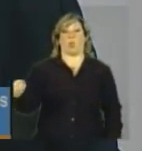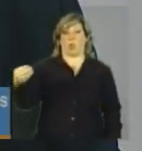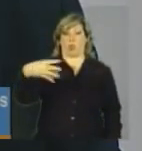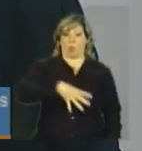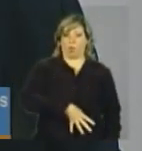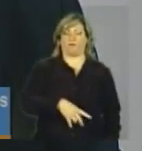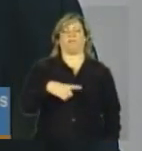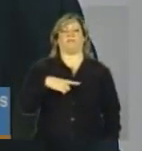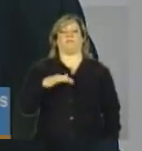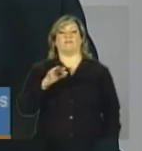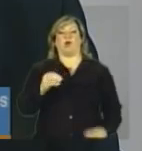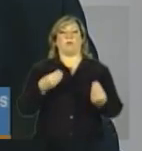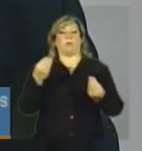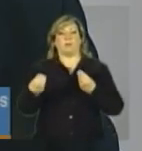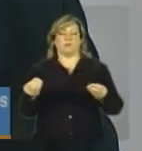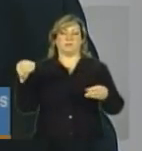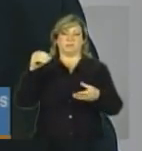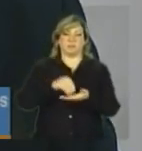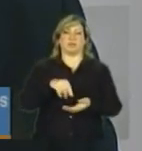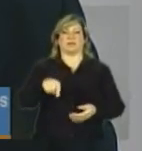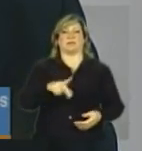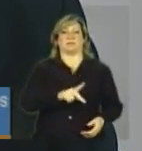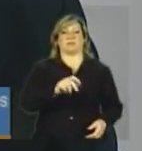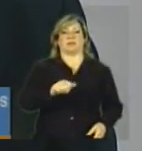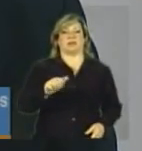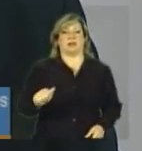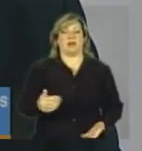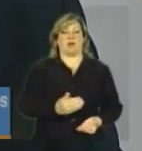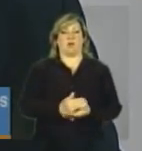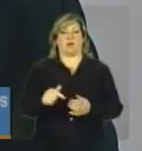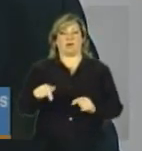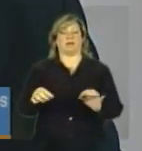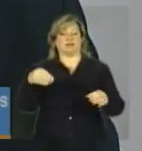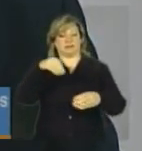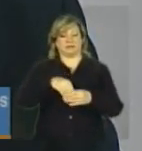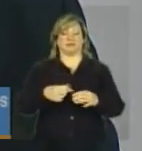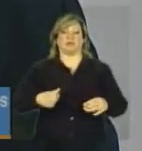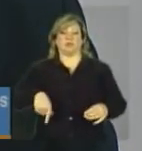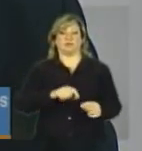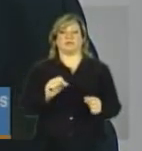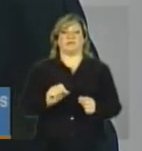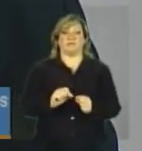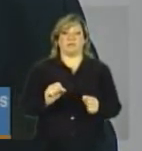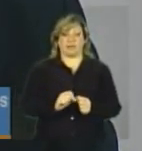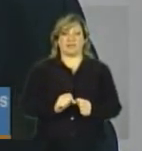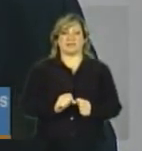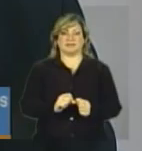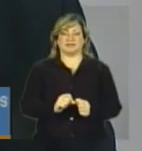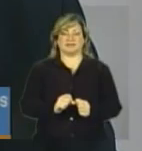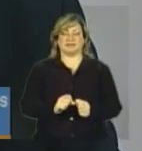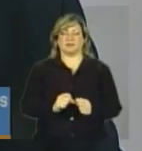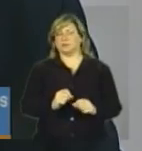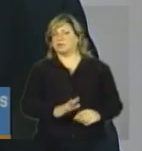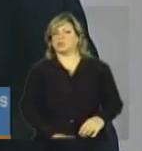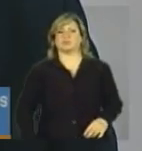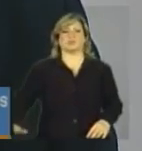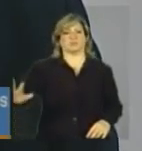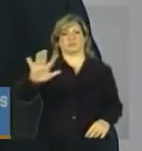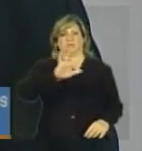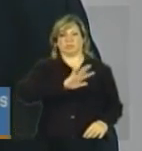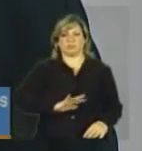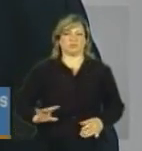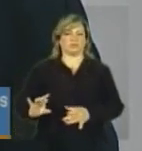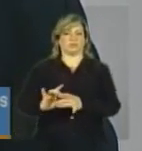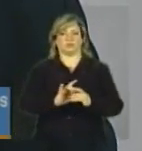forma de implementação do PA, né, a partir da adesão, nos projeta, né, e uma uma universalização